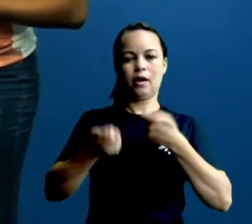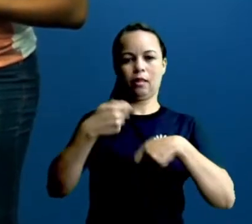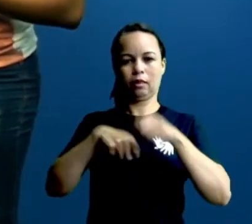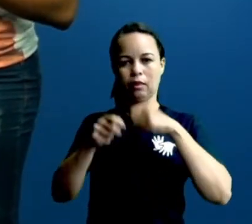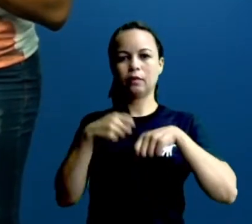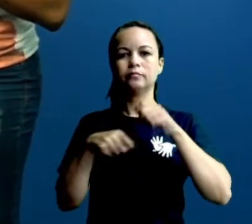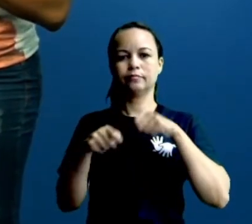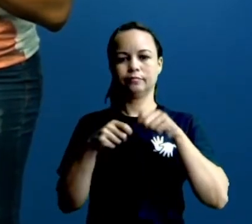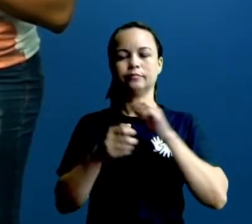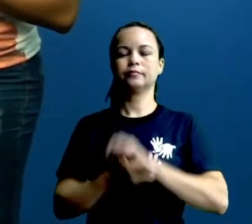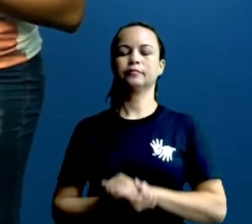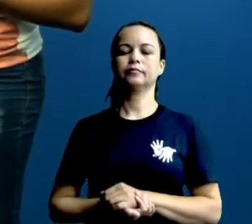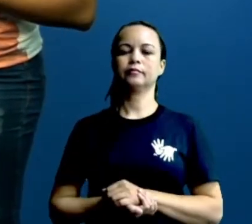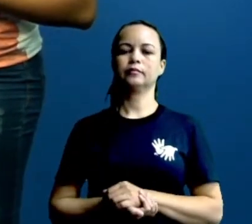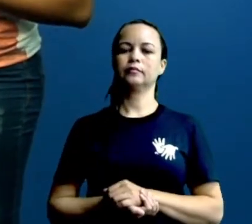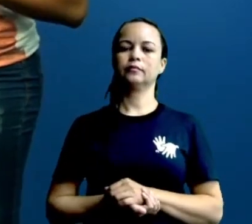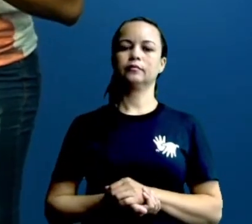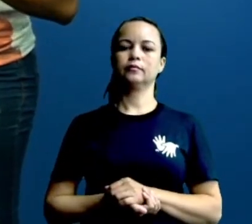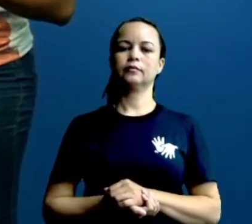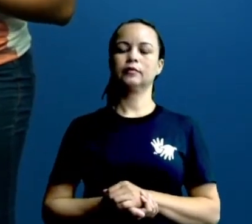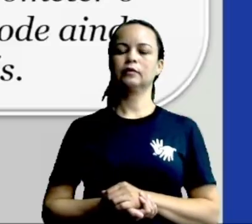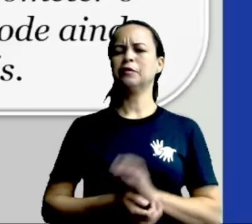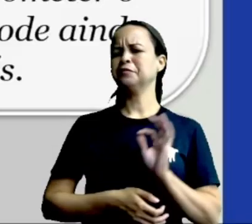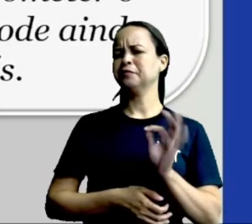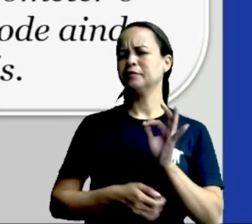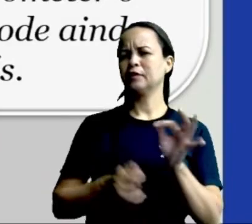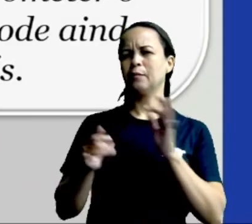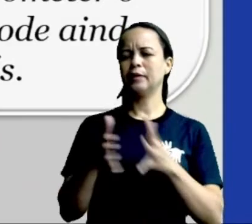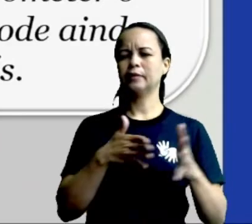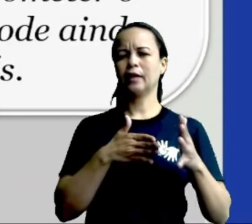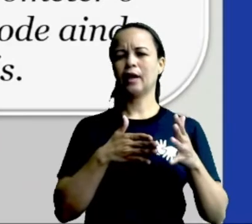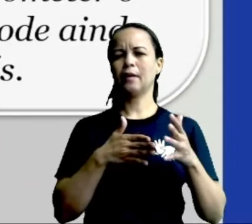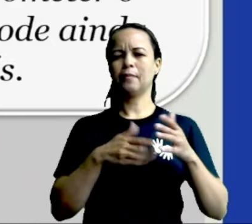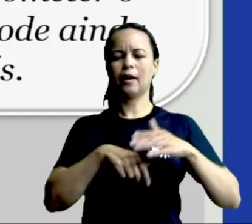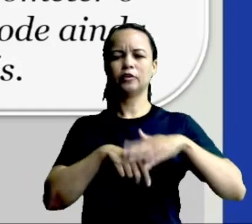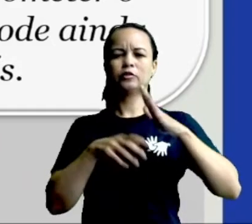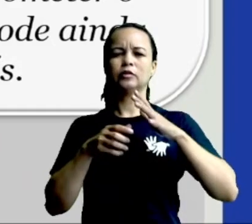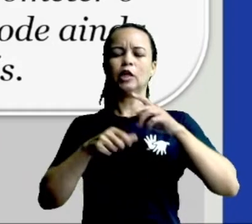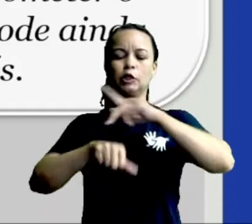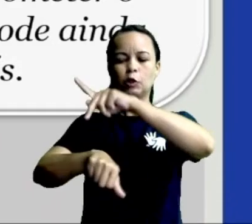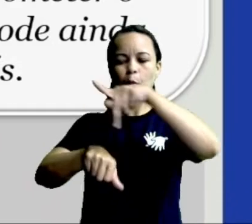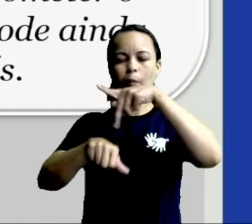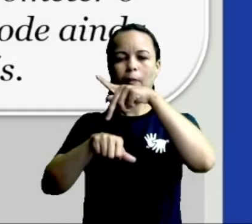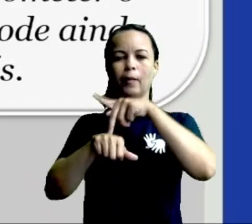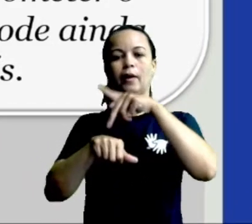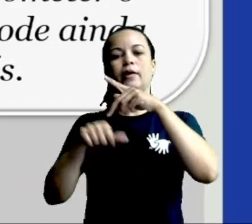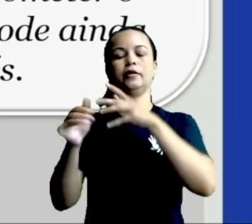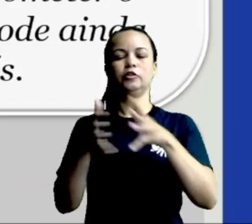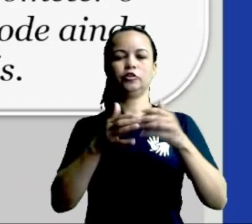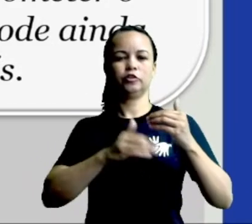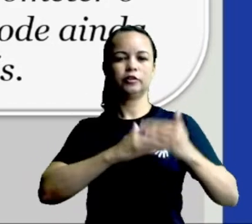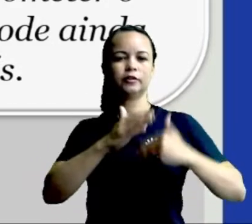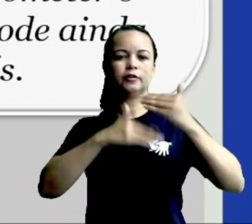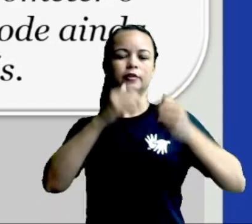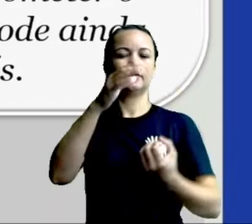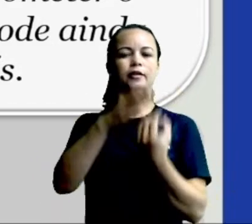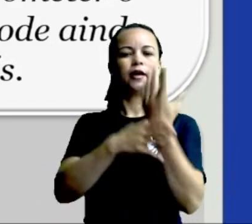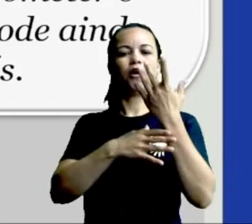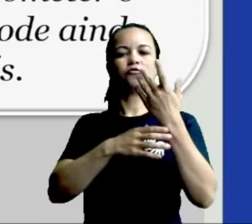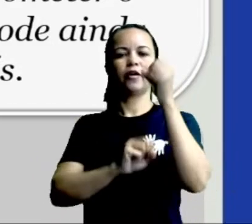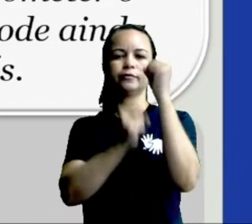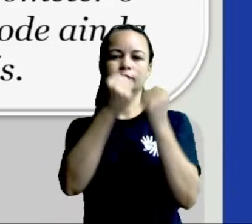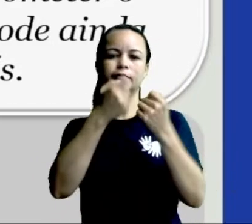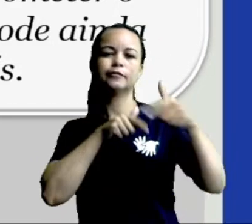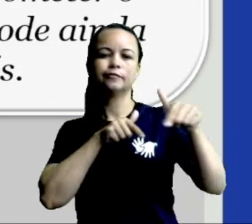econômico. Isso certamente dará mais condições de o país criar muitas ofertas de emprego.